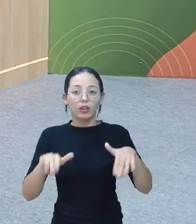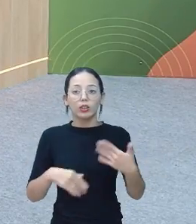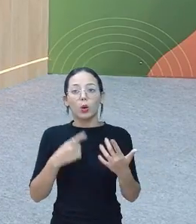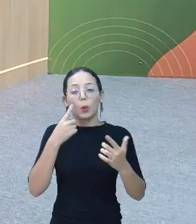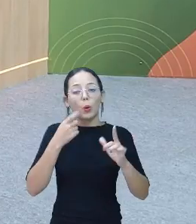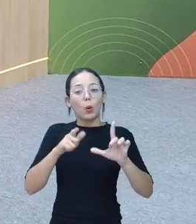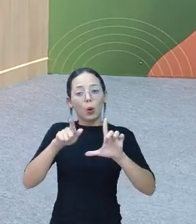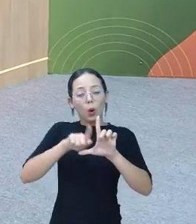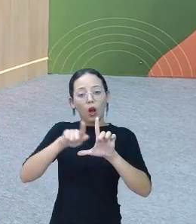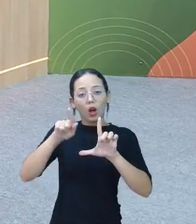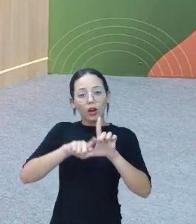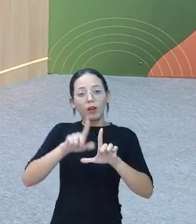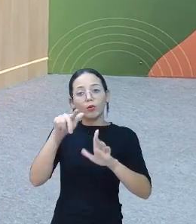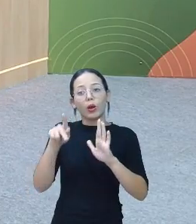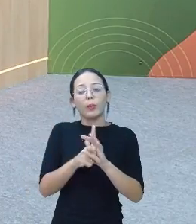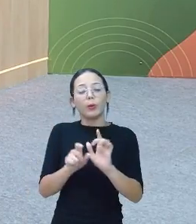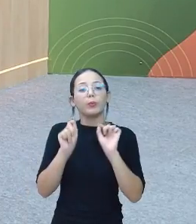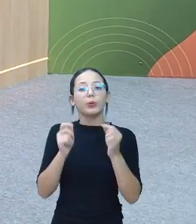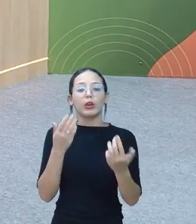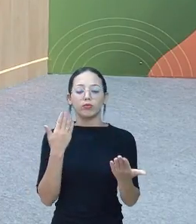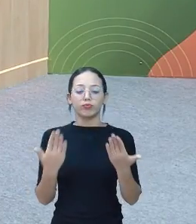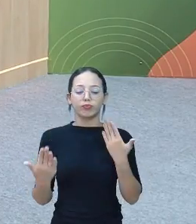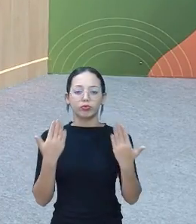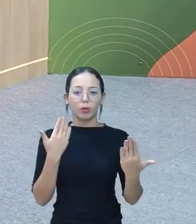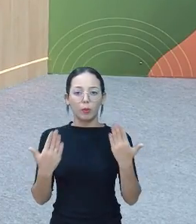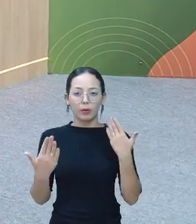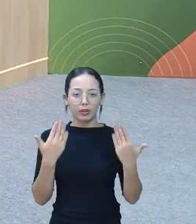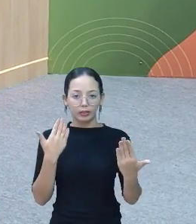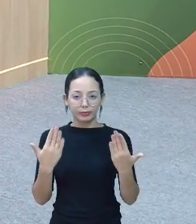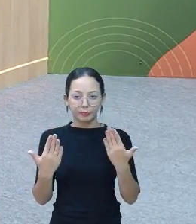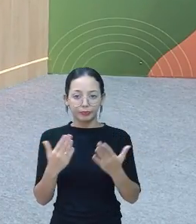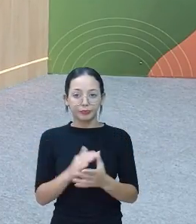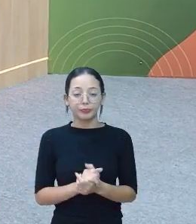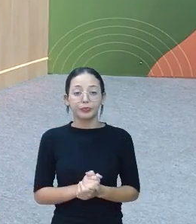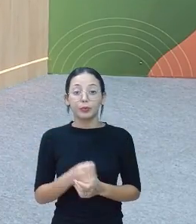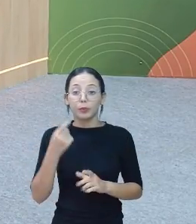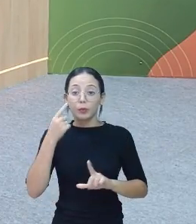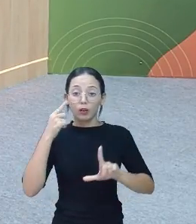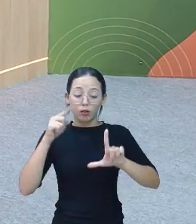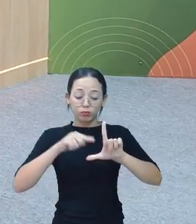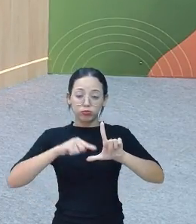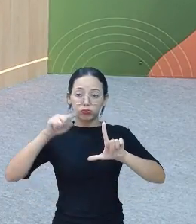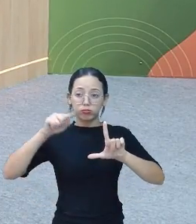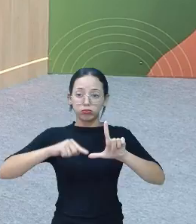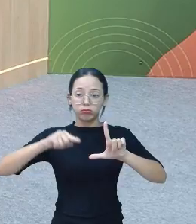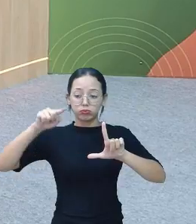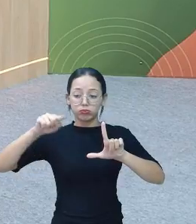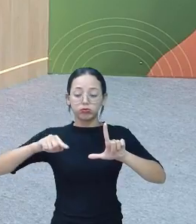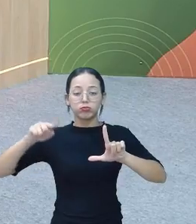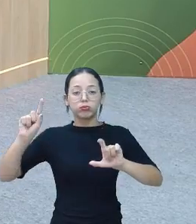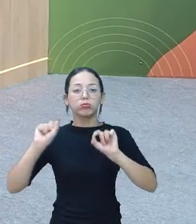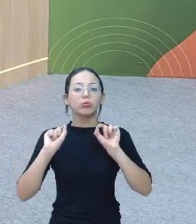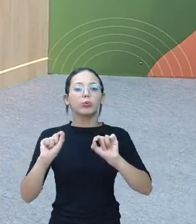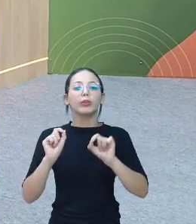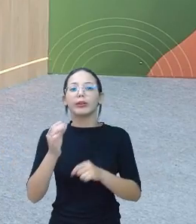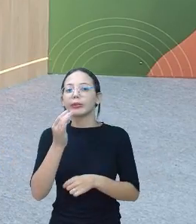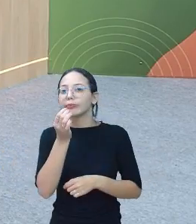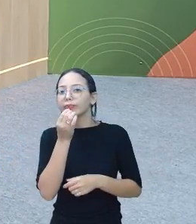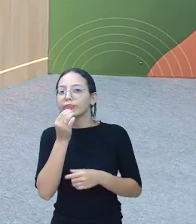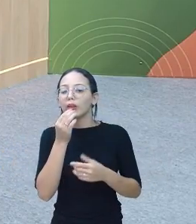gráficos aí, eles servem para essa comparação. O gráfico em linha, como eu falei, ele serve para